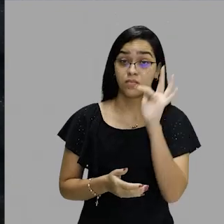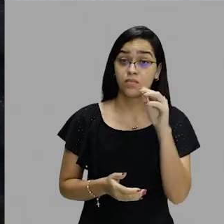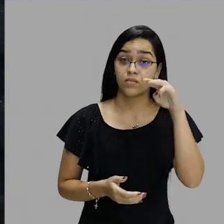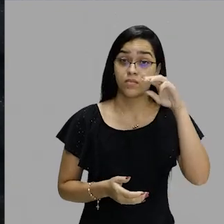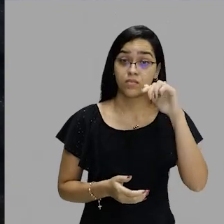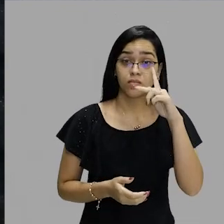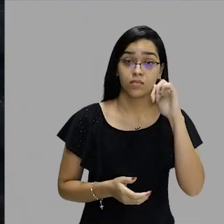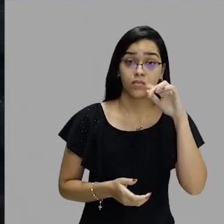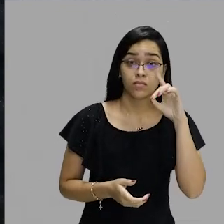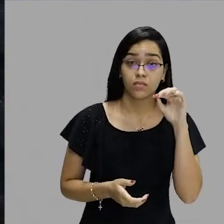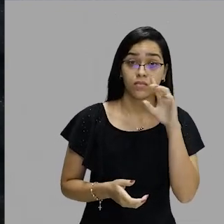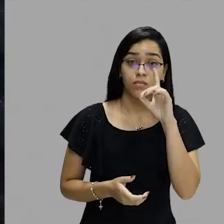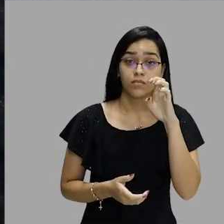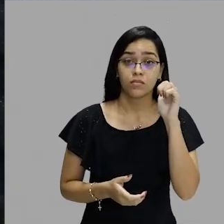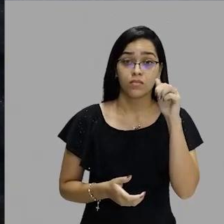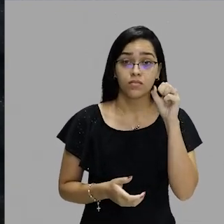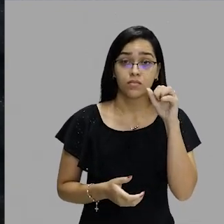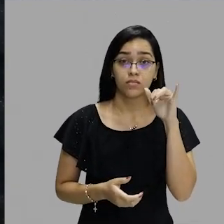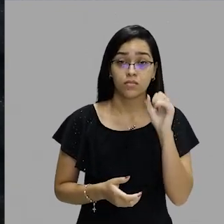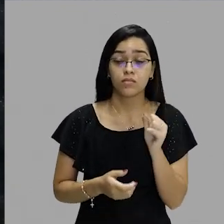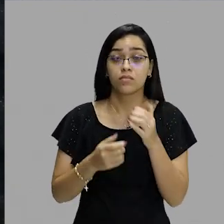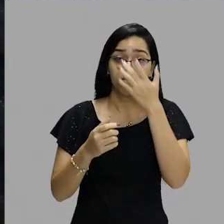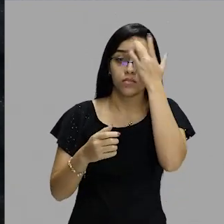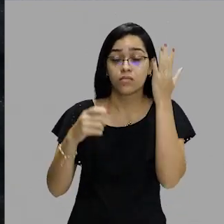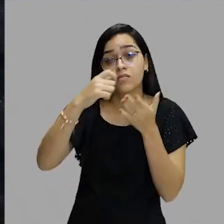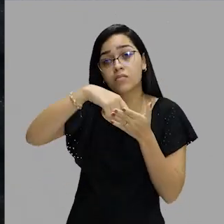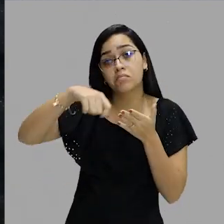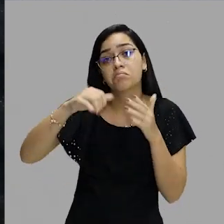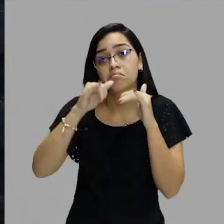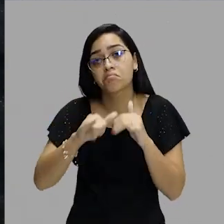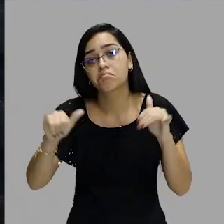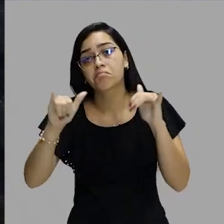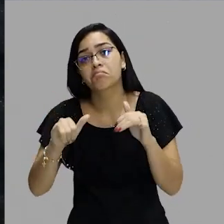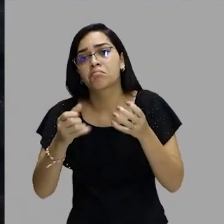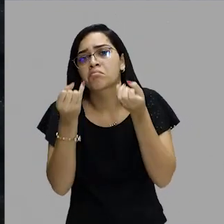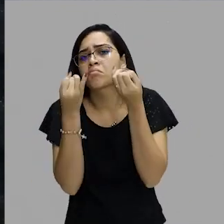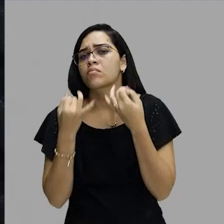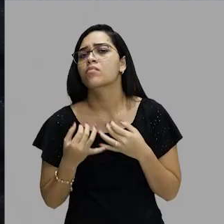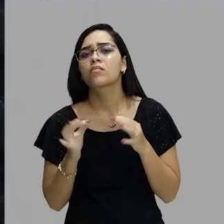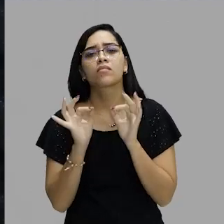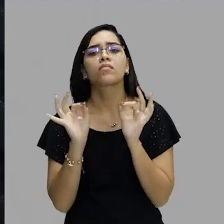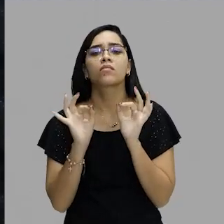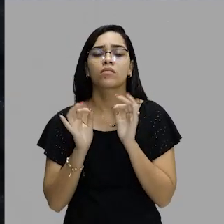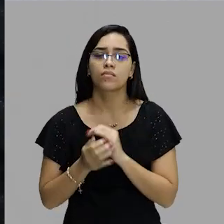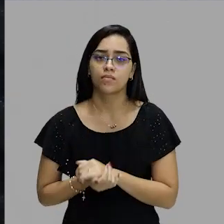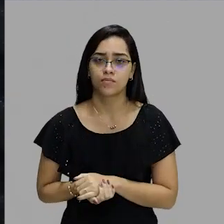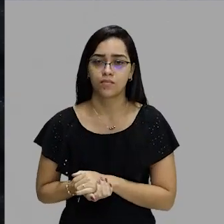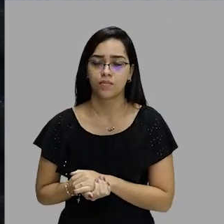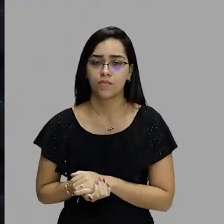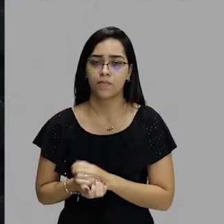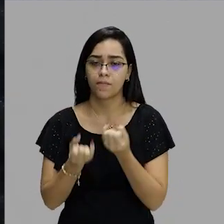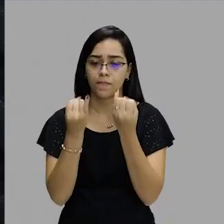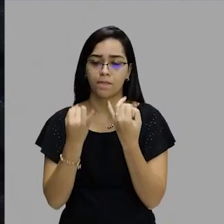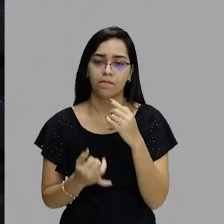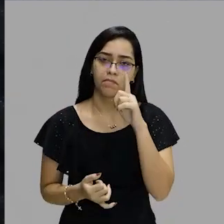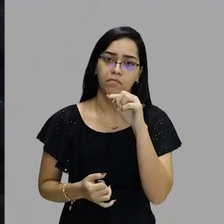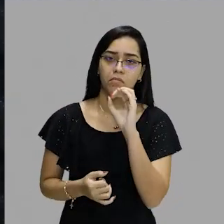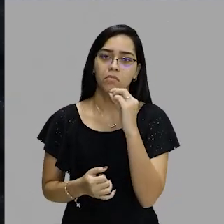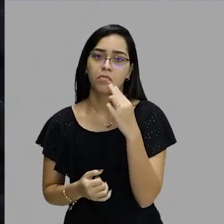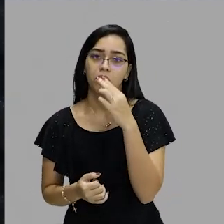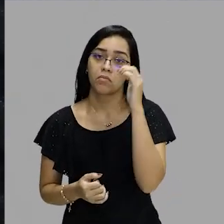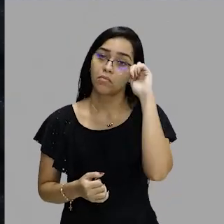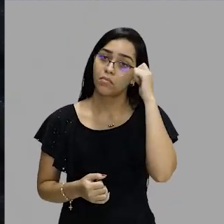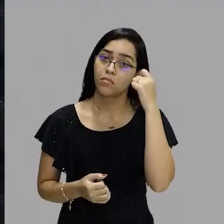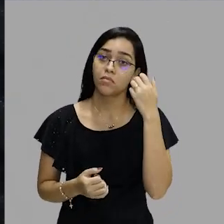Machado de Assis. Bom, isso aí é o que os estudiosos dizem, né? Ele não escreveu nada a respeito disso, para dizer que ele era ou que ele não era